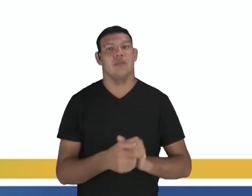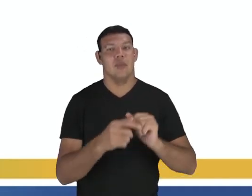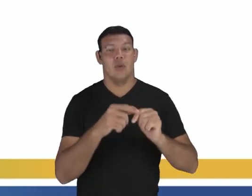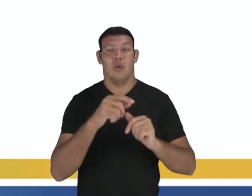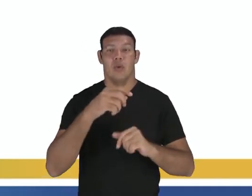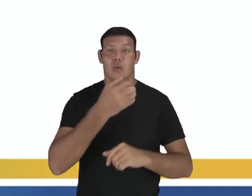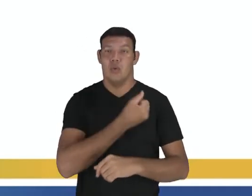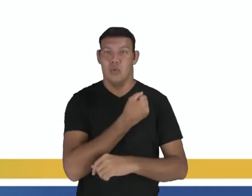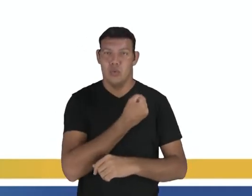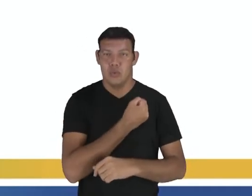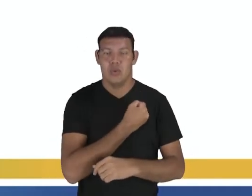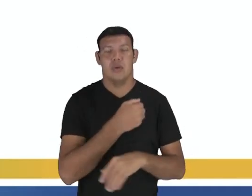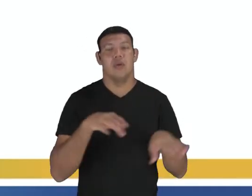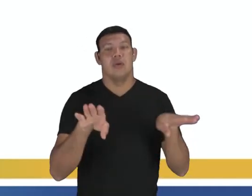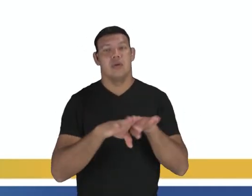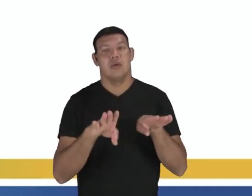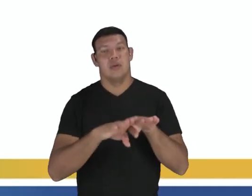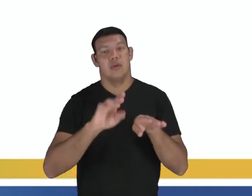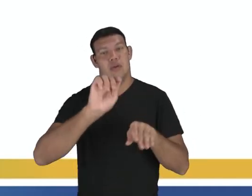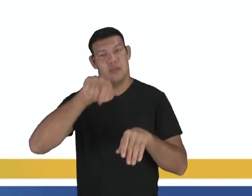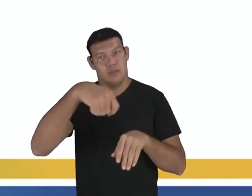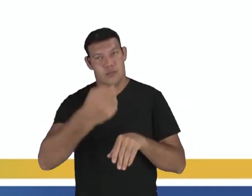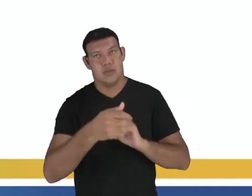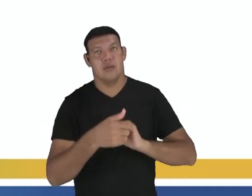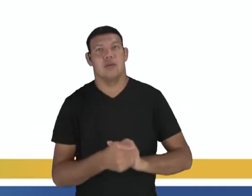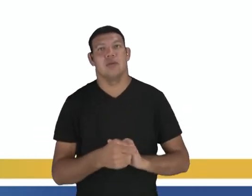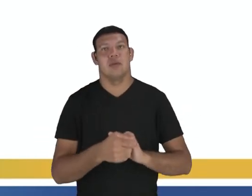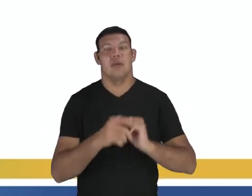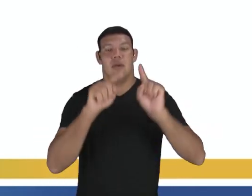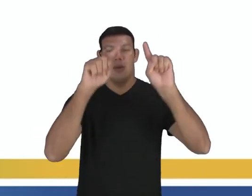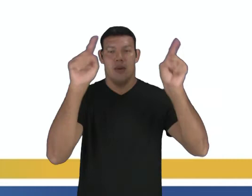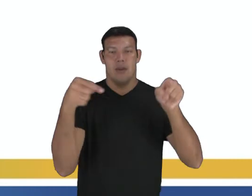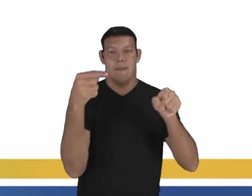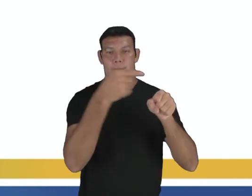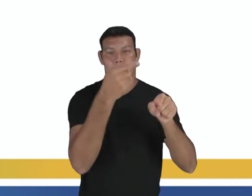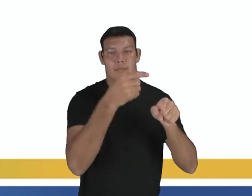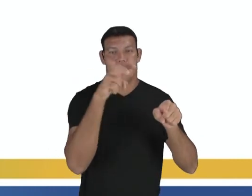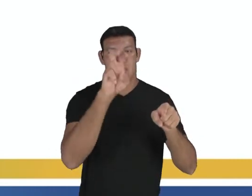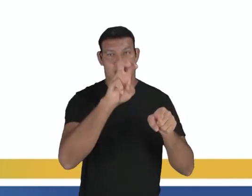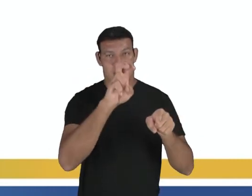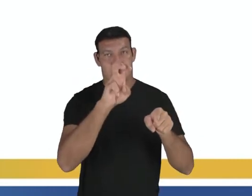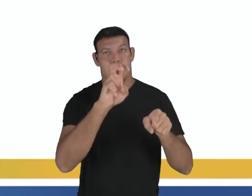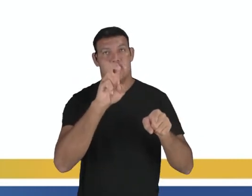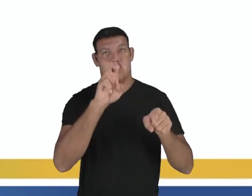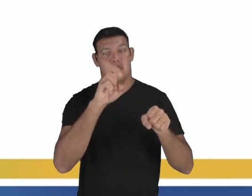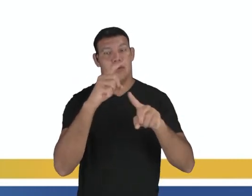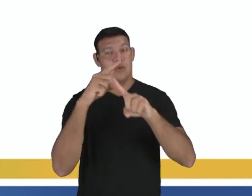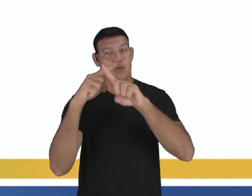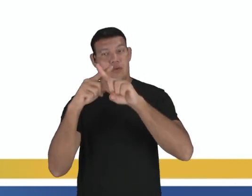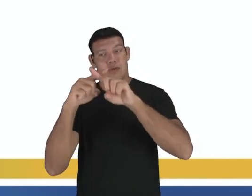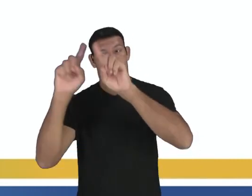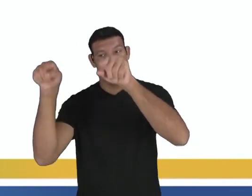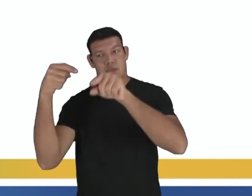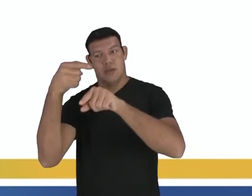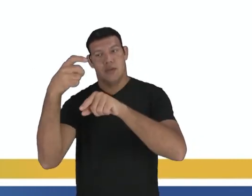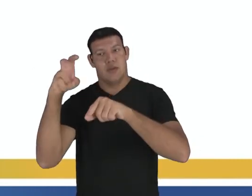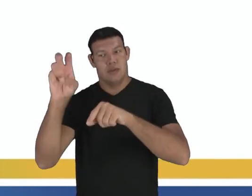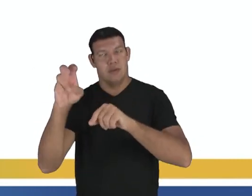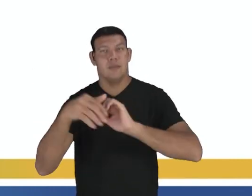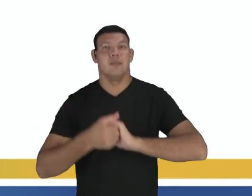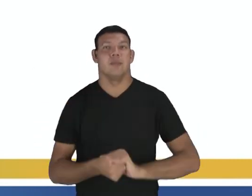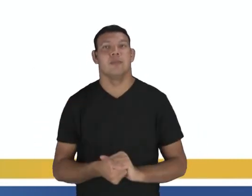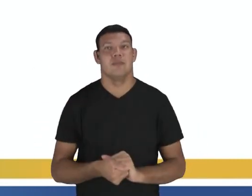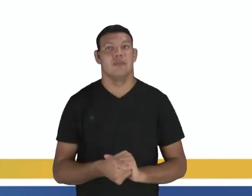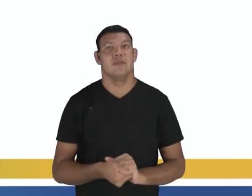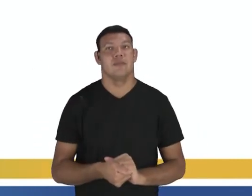número e o sinal. Então, ficaria o quê? Menos 5 vezes menos 5. Multiplicação de sinais iguais,